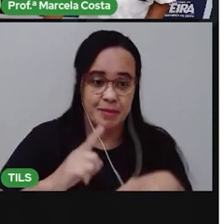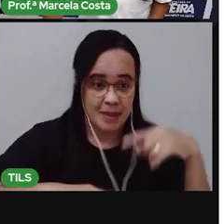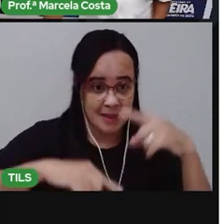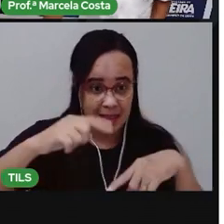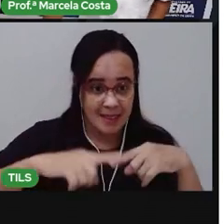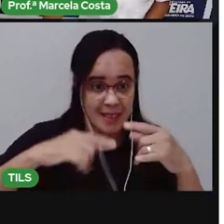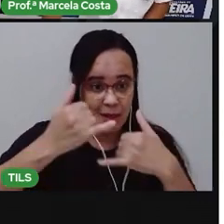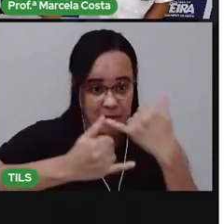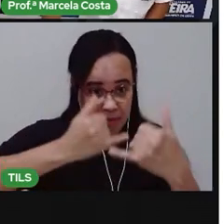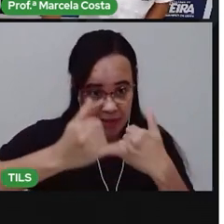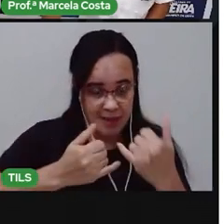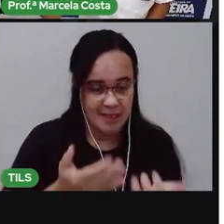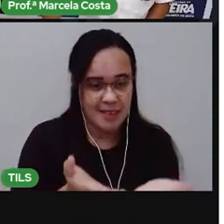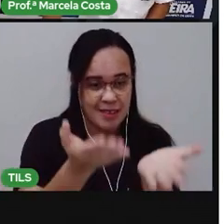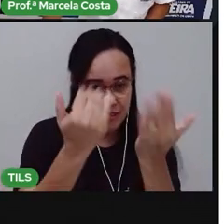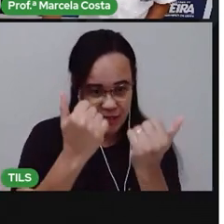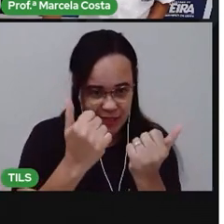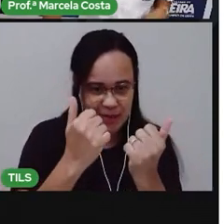Vamos lá.